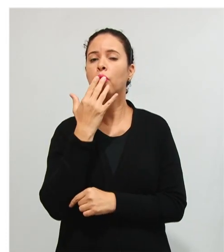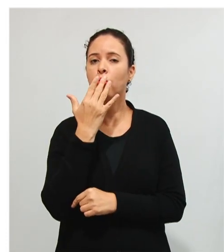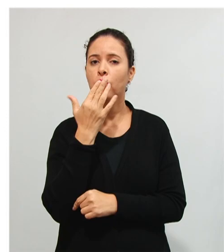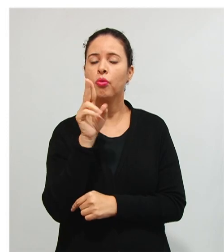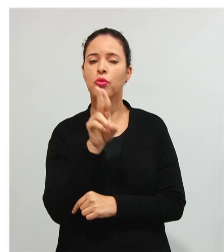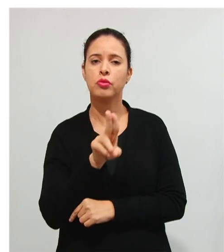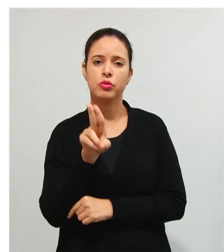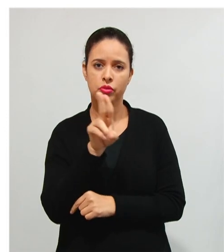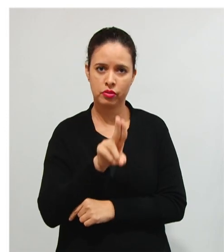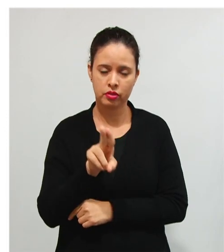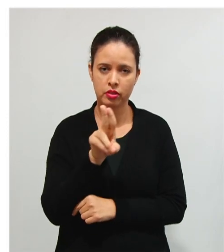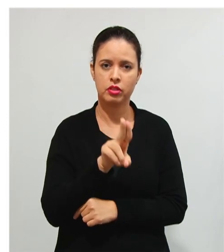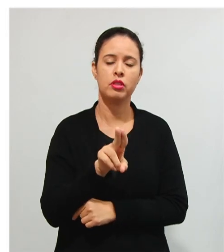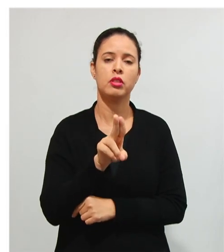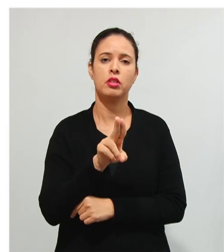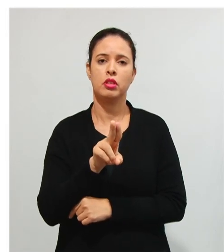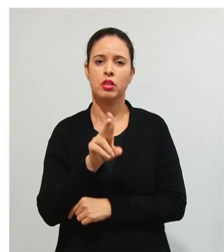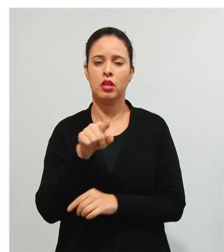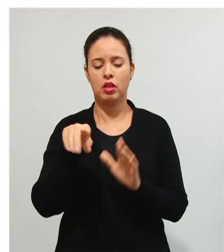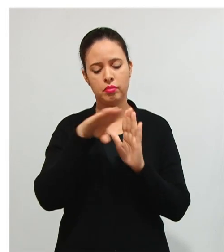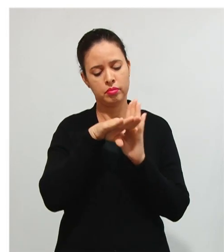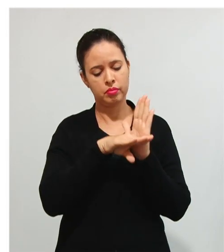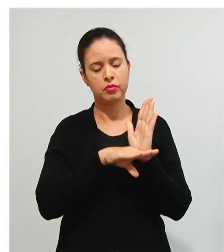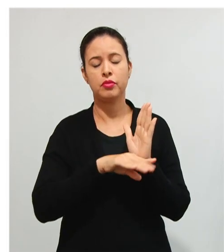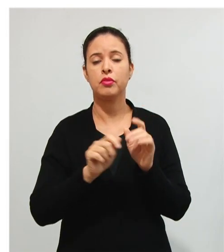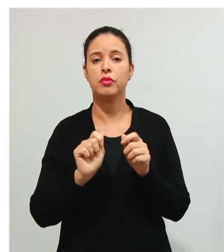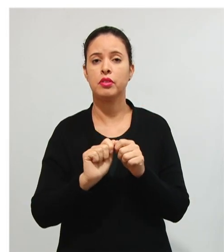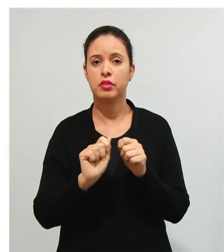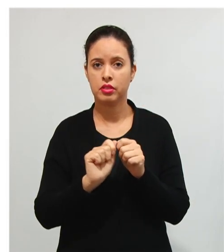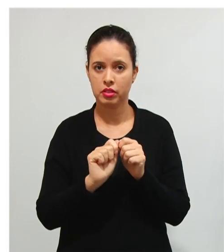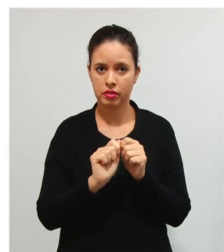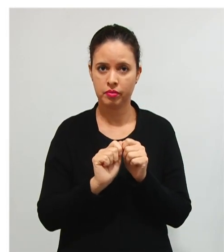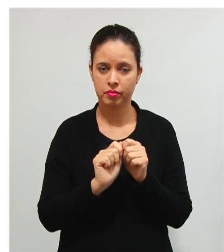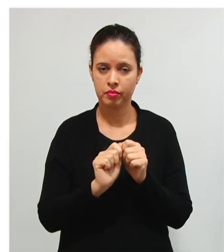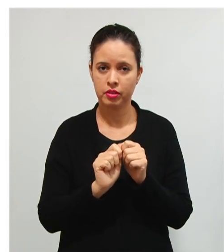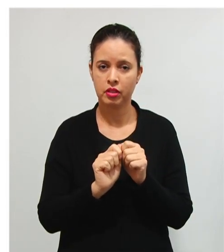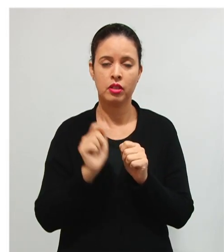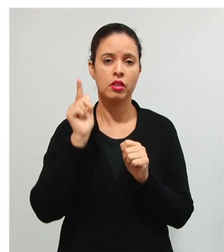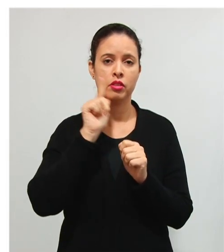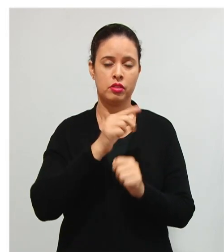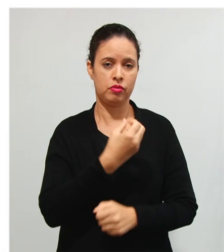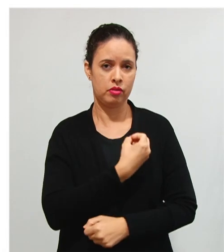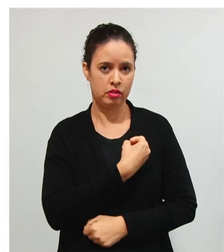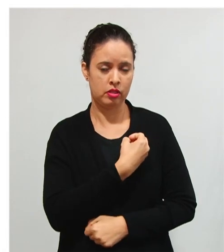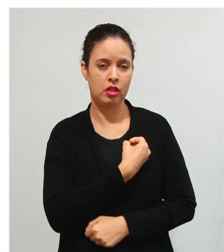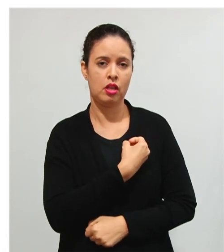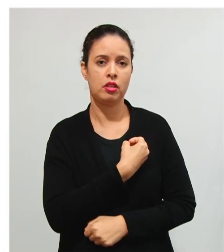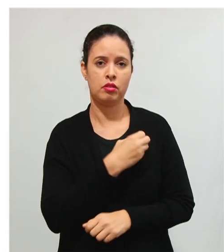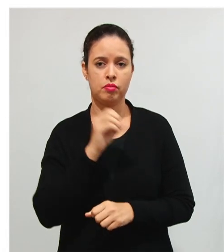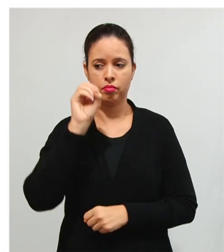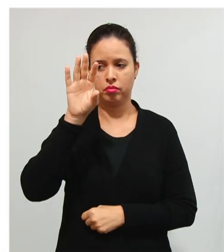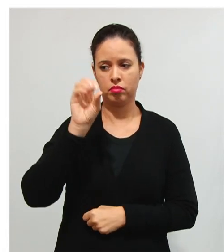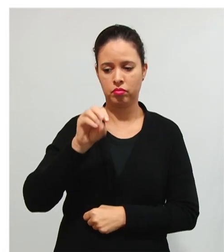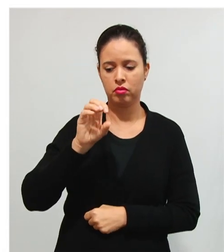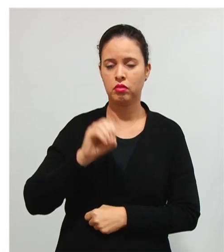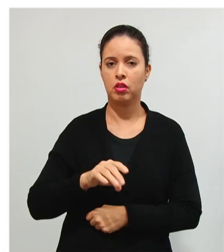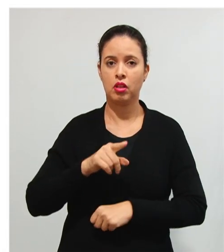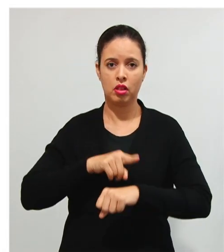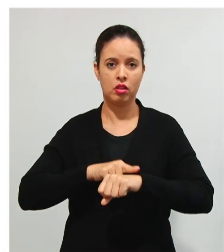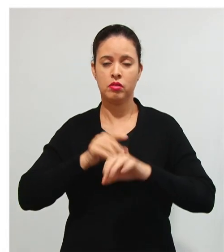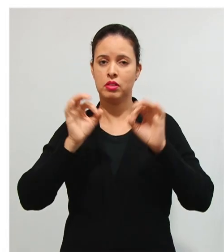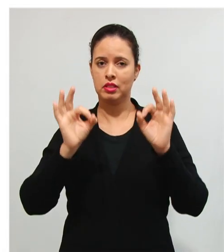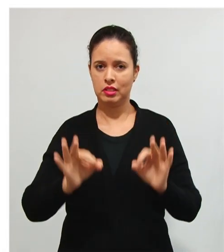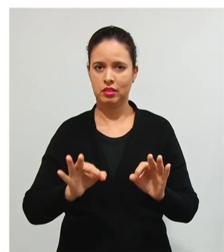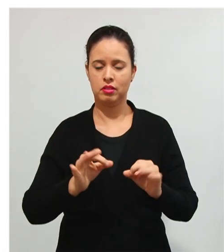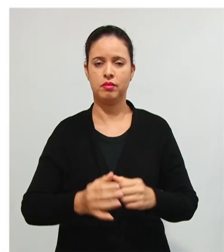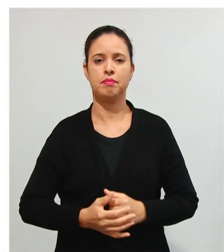Qual que é a sequência, o padrão de sequência que eu preciso construir para que os sinais acendam em tempos programados?